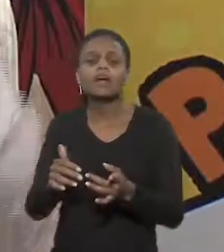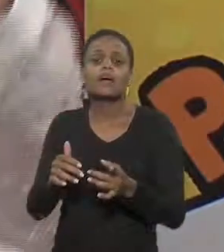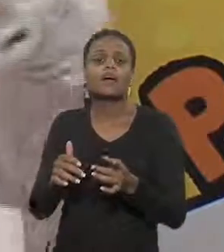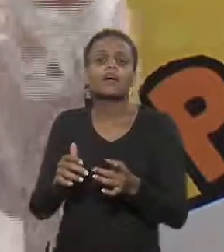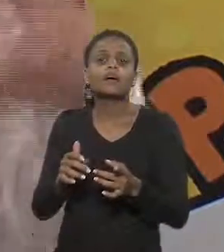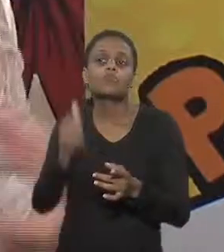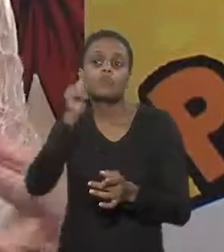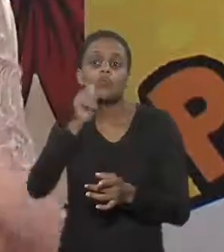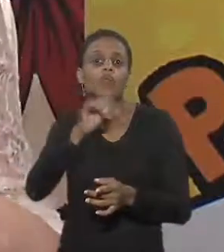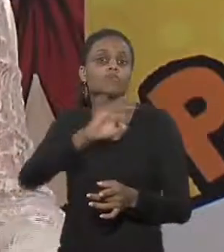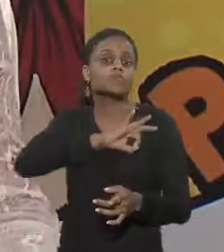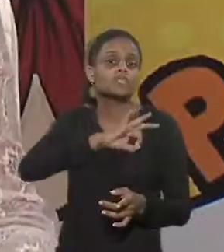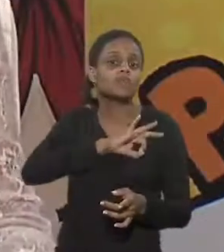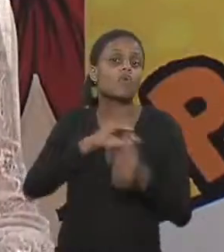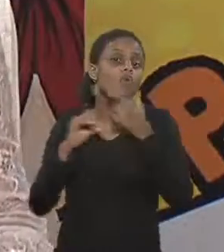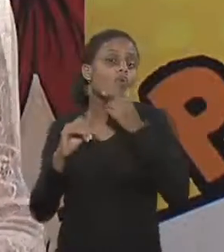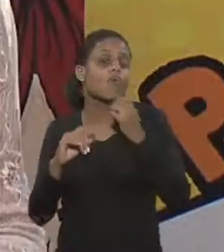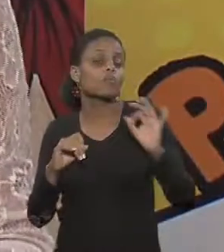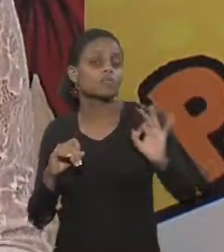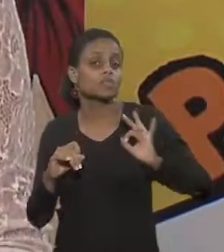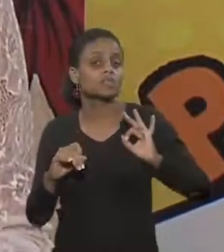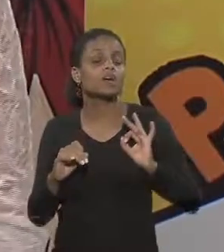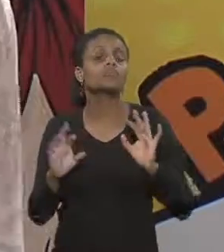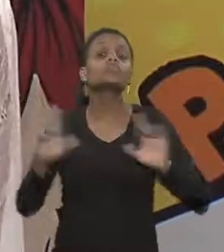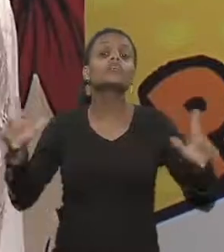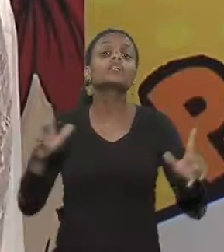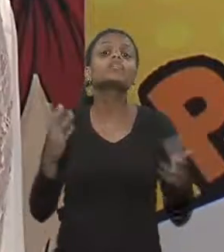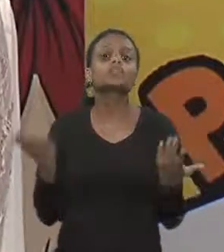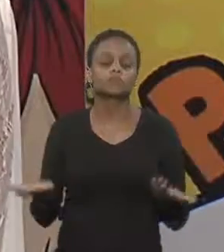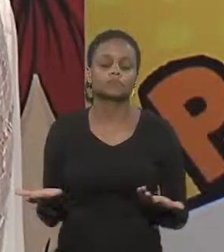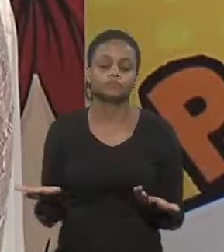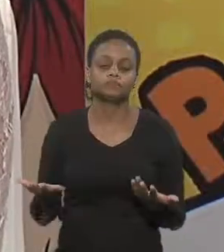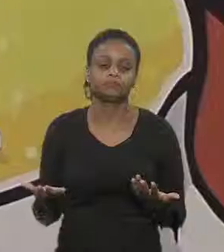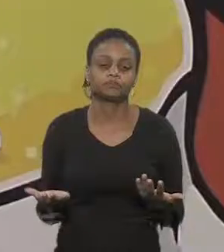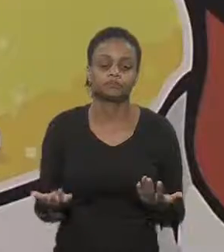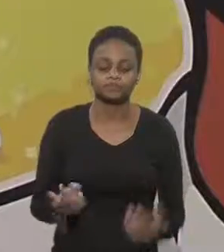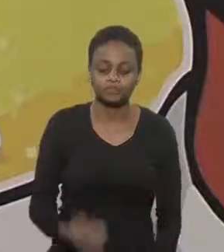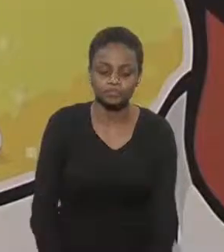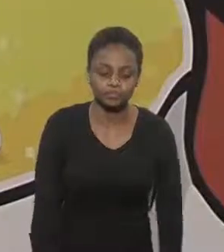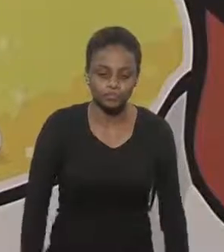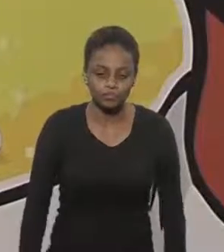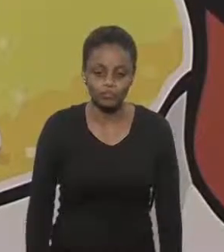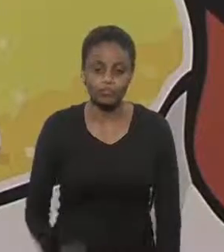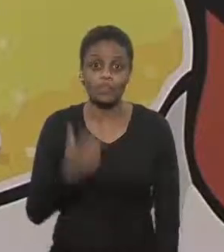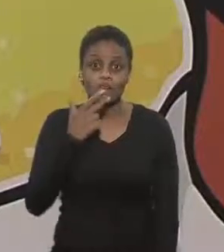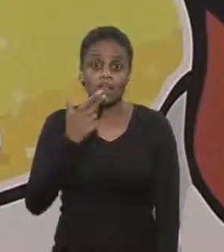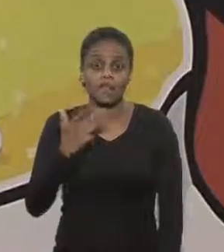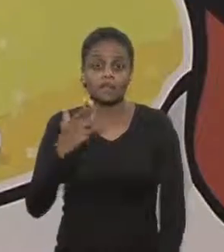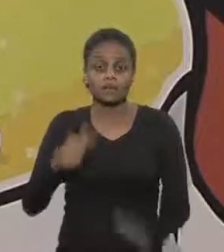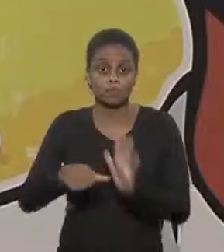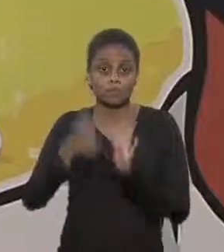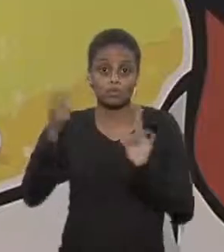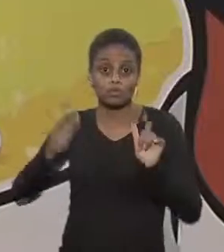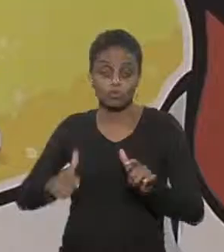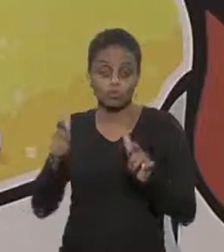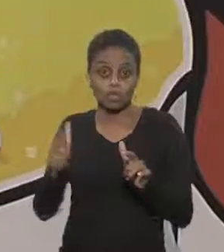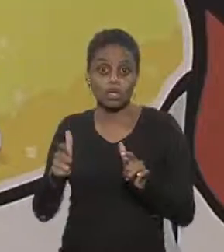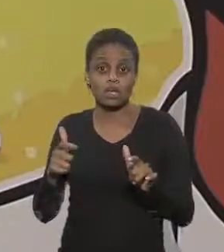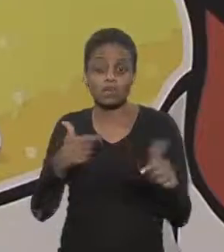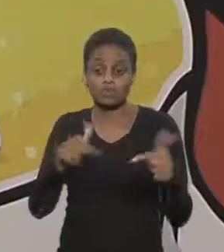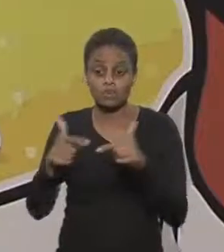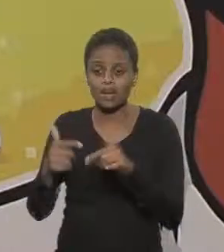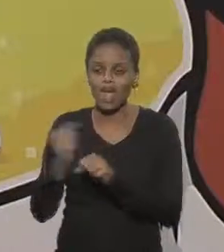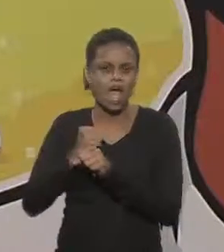essa mulher por essas policiais ou por um policial homem? Eu quero te dizer, em primeiro lugar, que eu trabalhei durante muito tempo na